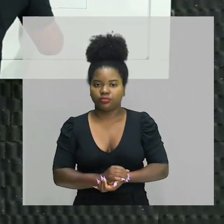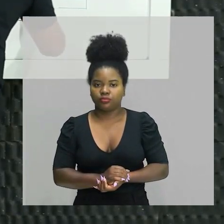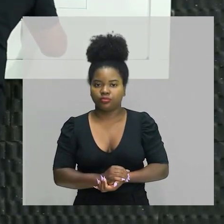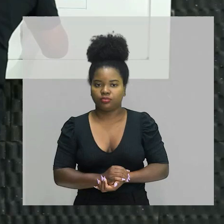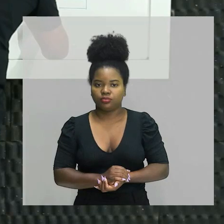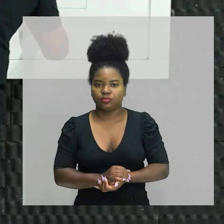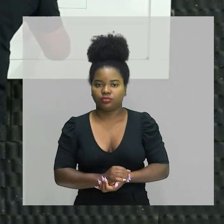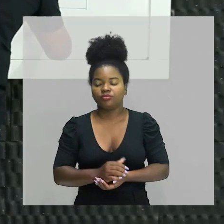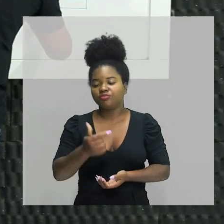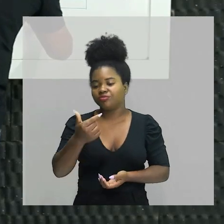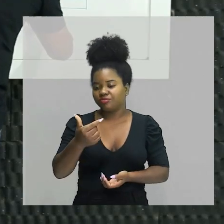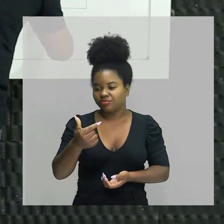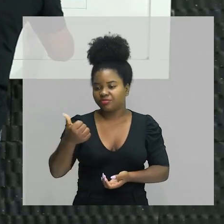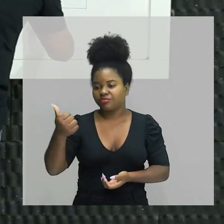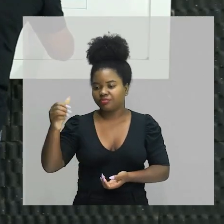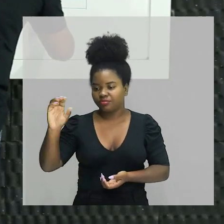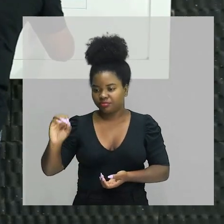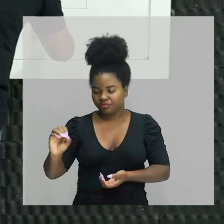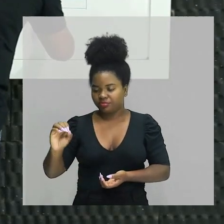210